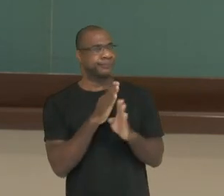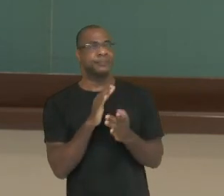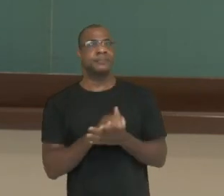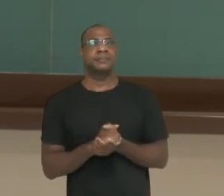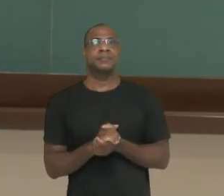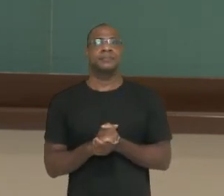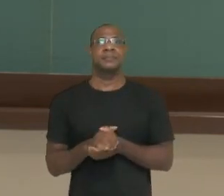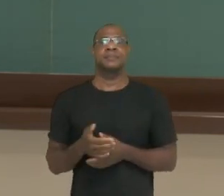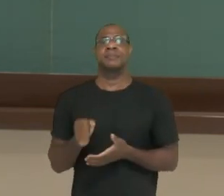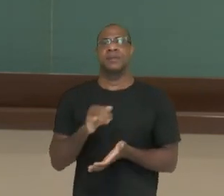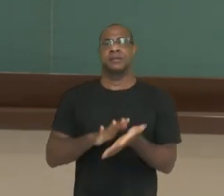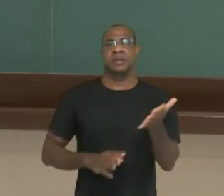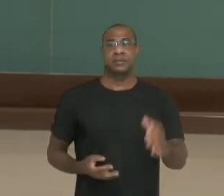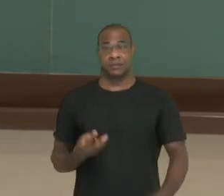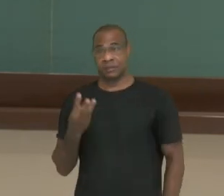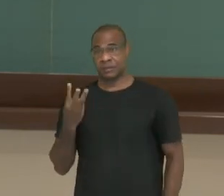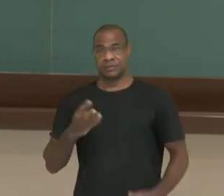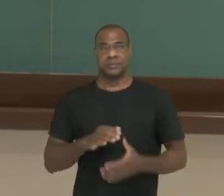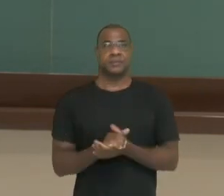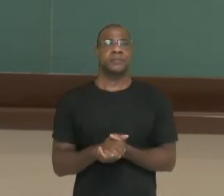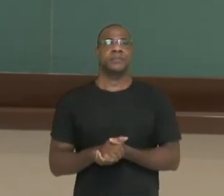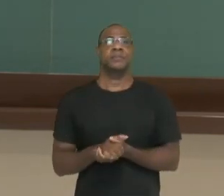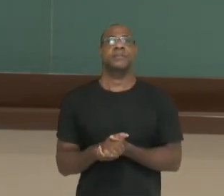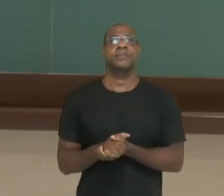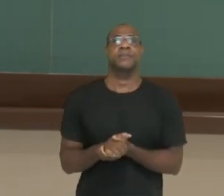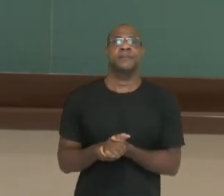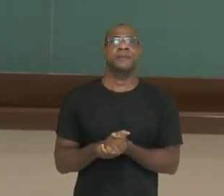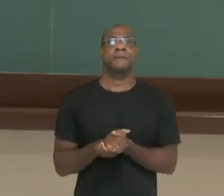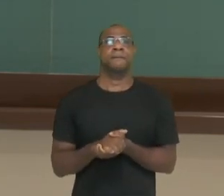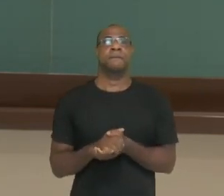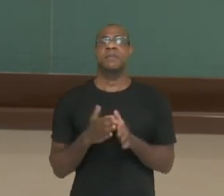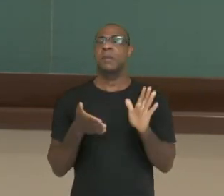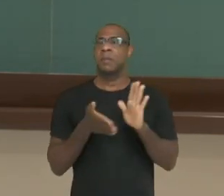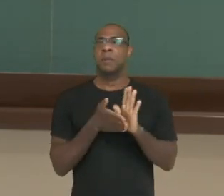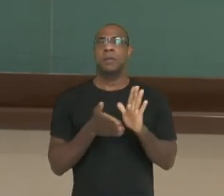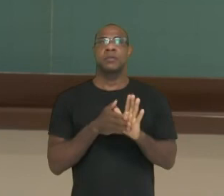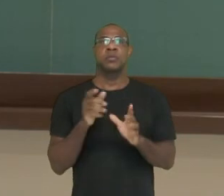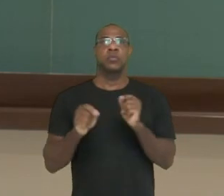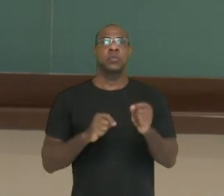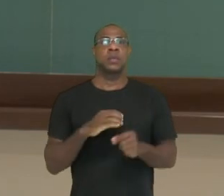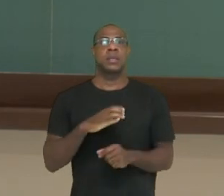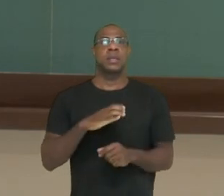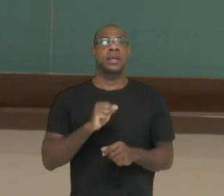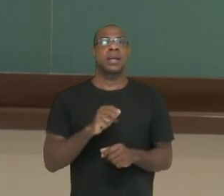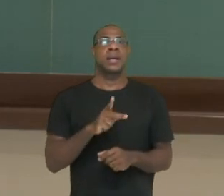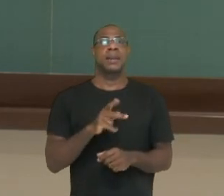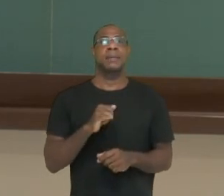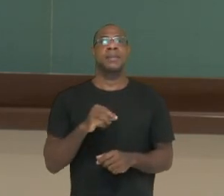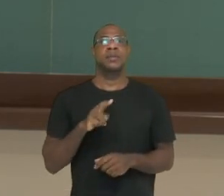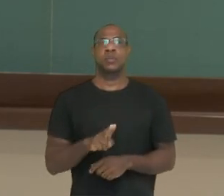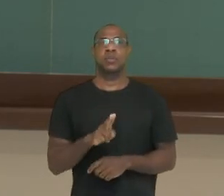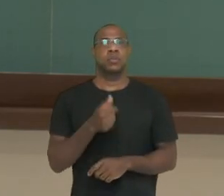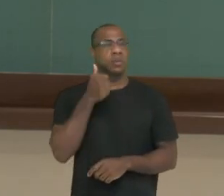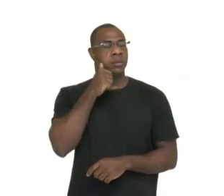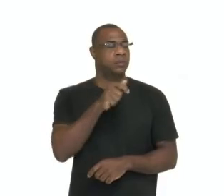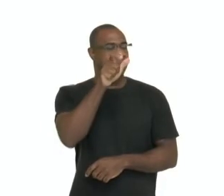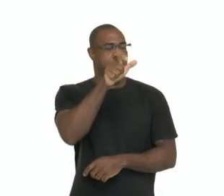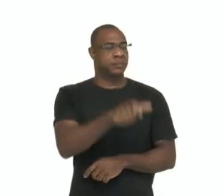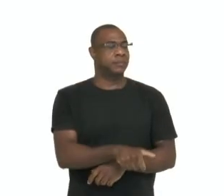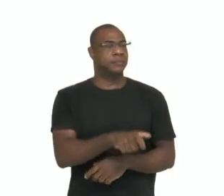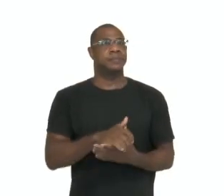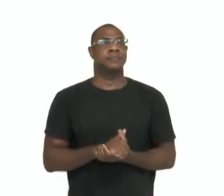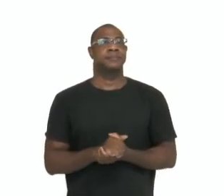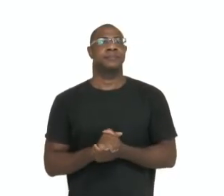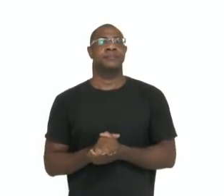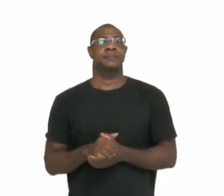com isso à atividade 3. Né? A proposta aqui é sobre a Capitu. Capitu era Capitu,